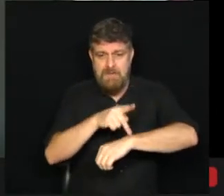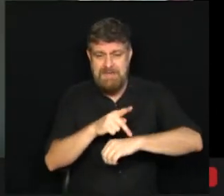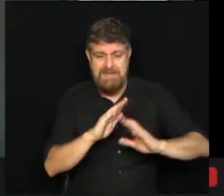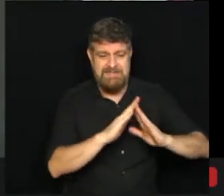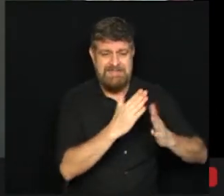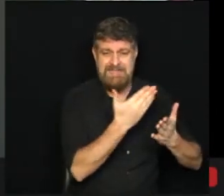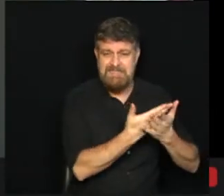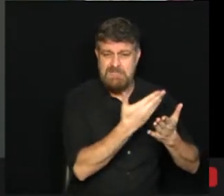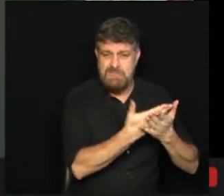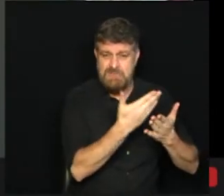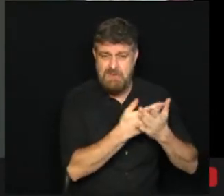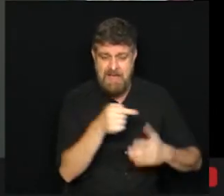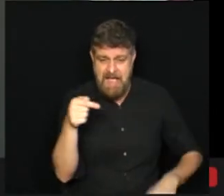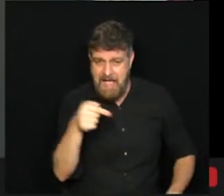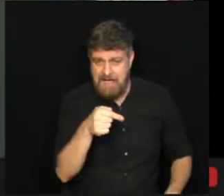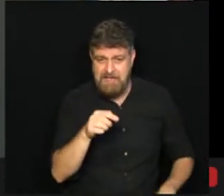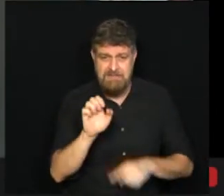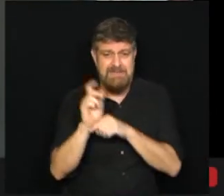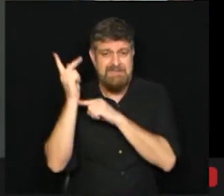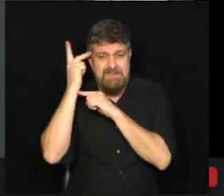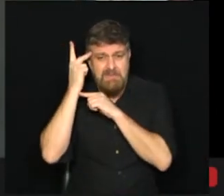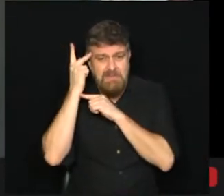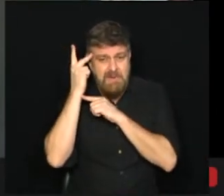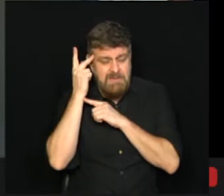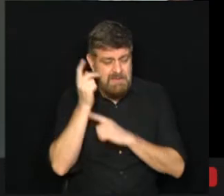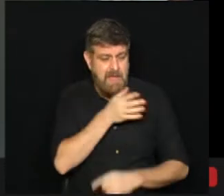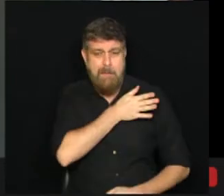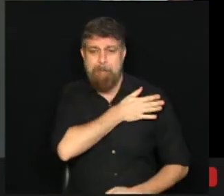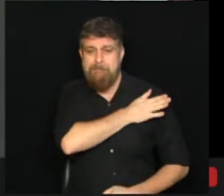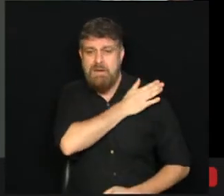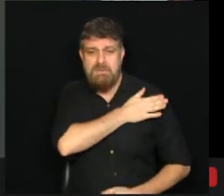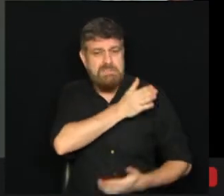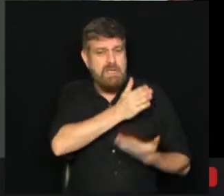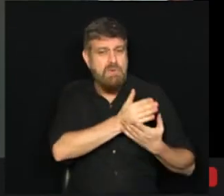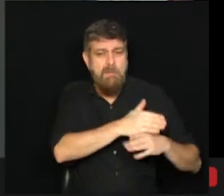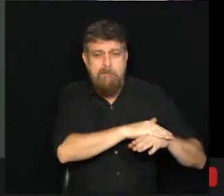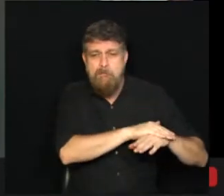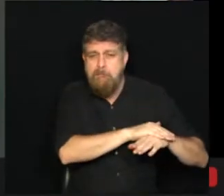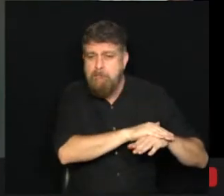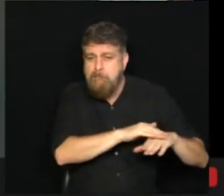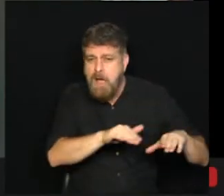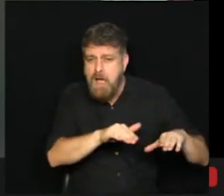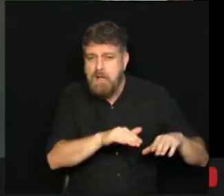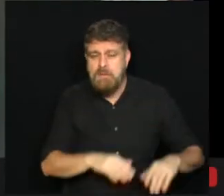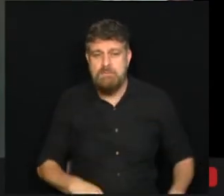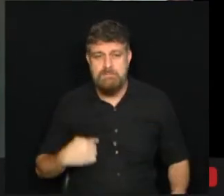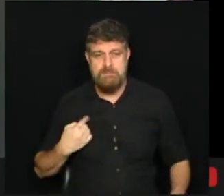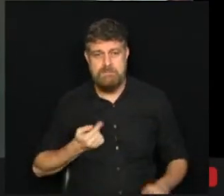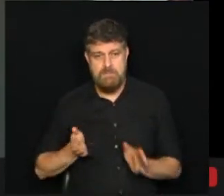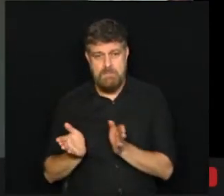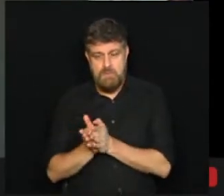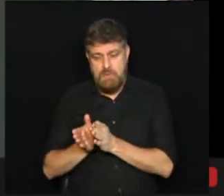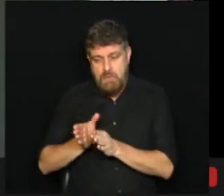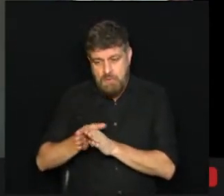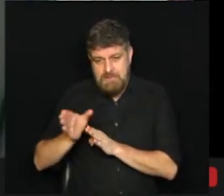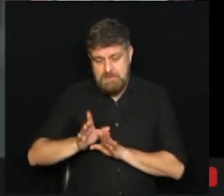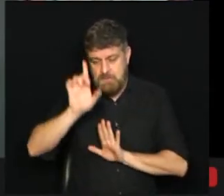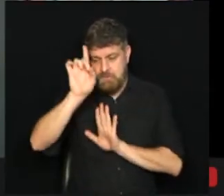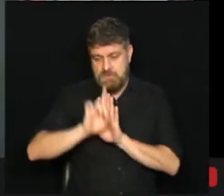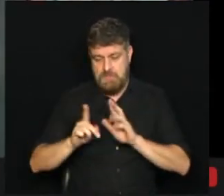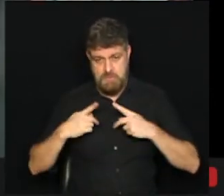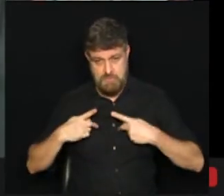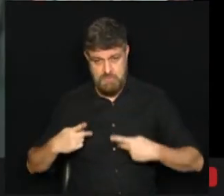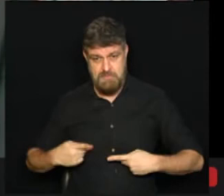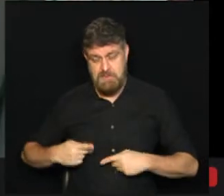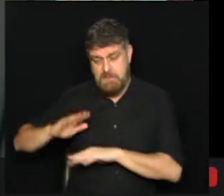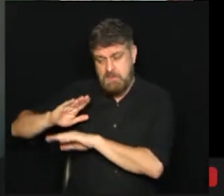Paulo livre de preconceitos. O que o CONDEP pode fazer, vereadores, vereadora Paola, vereadora Mariana, vereador